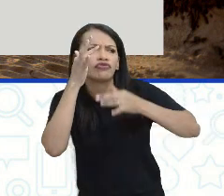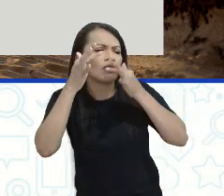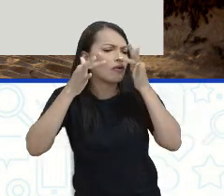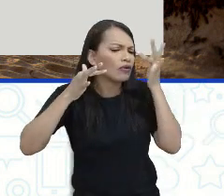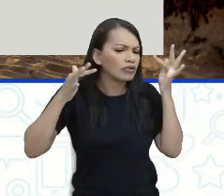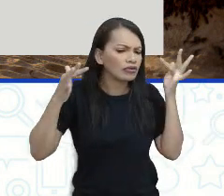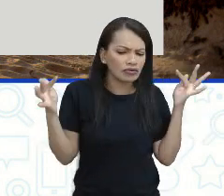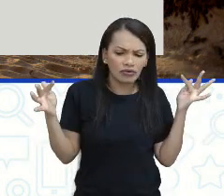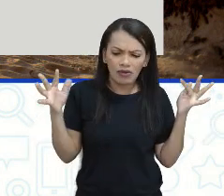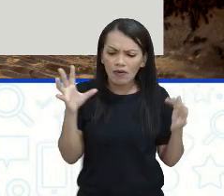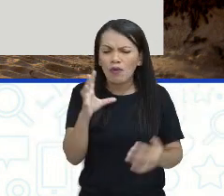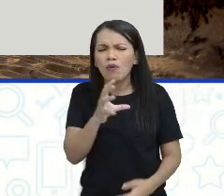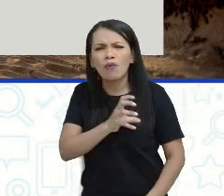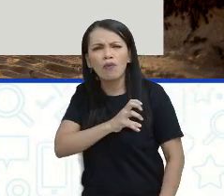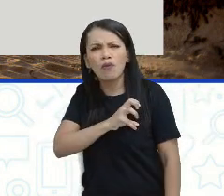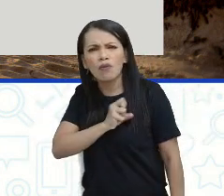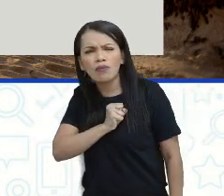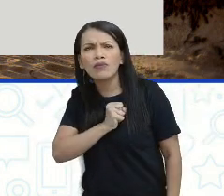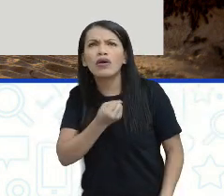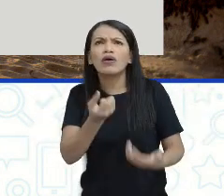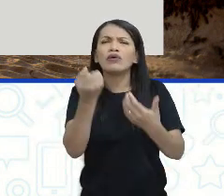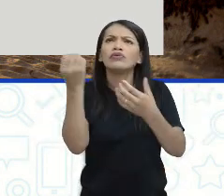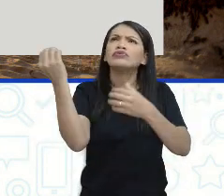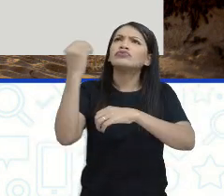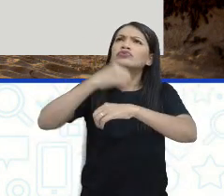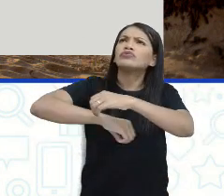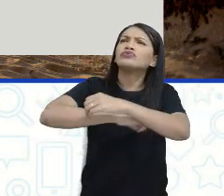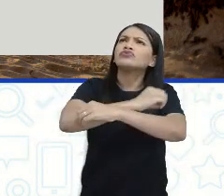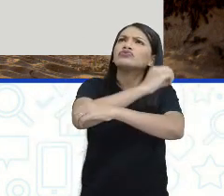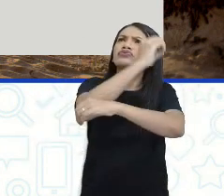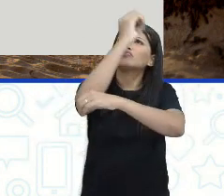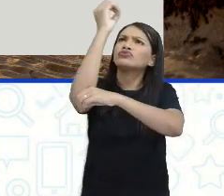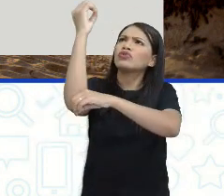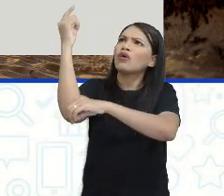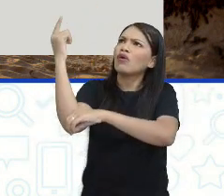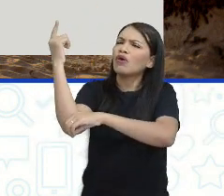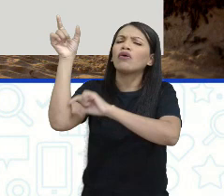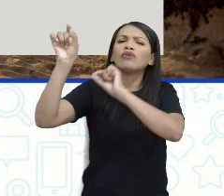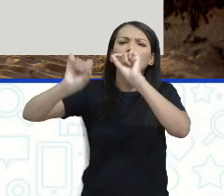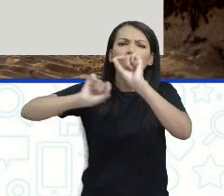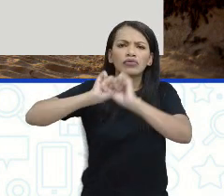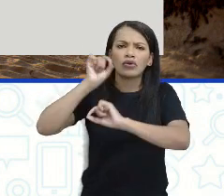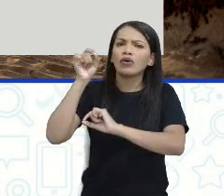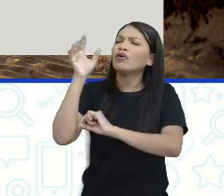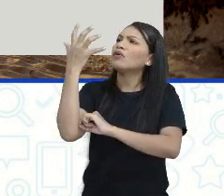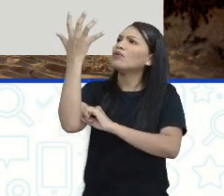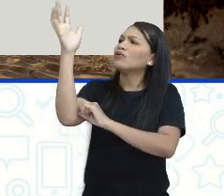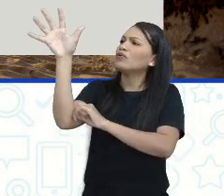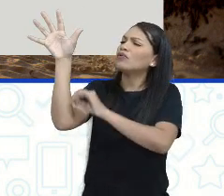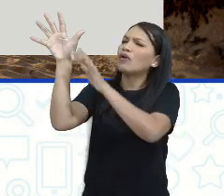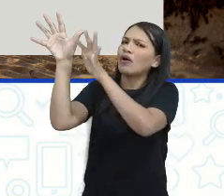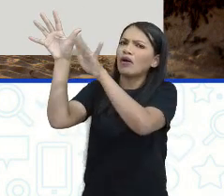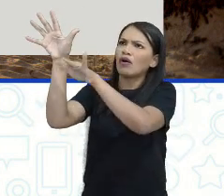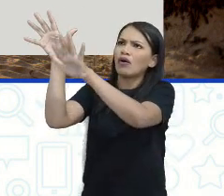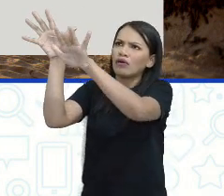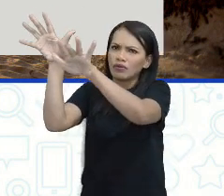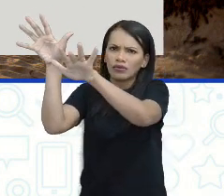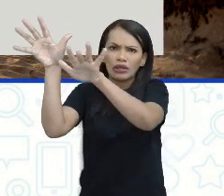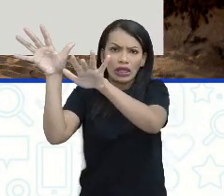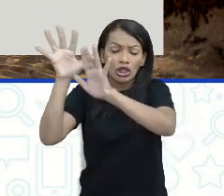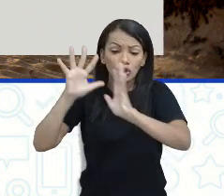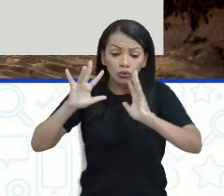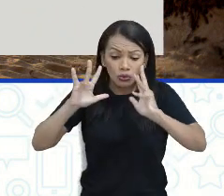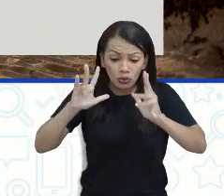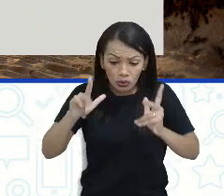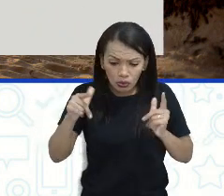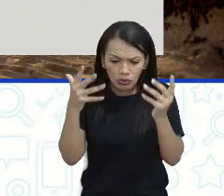amor. Só na noite seria feliz, um sabiá na palmeira, longe, onde é tudo